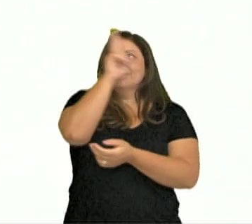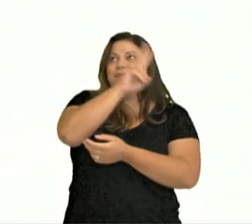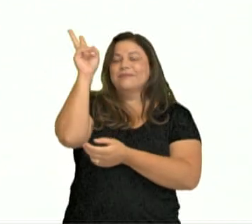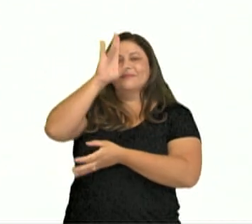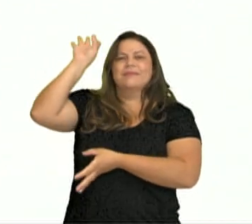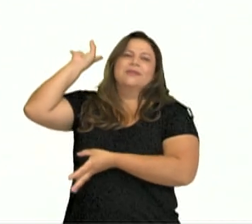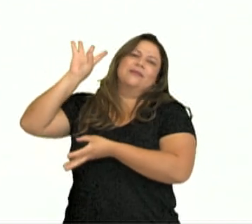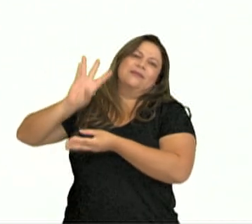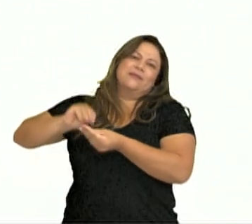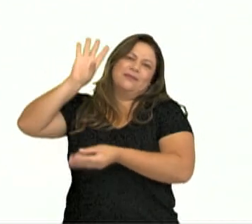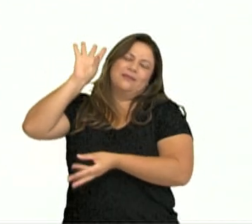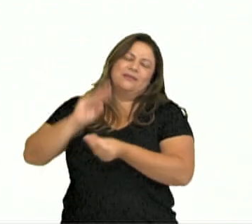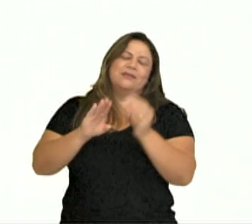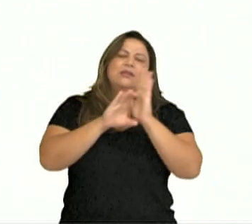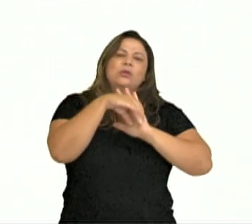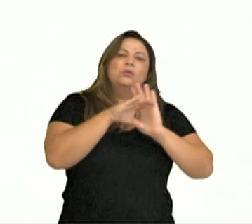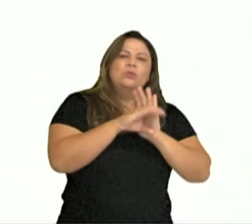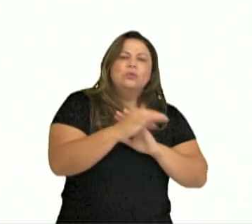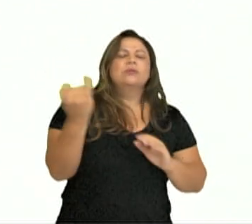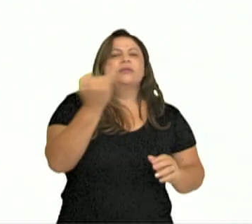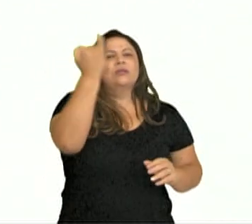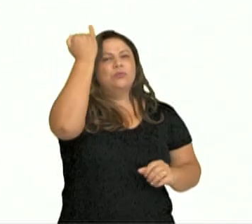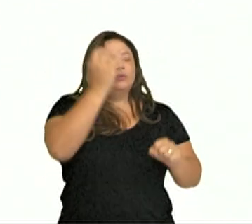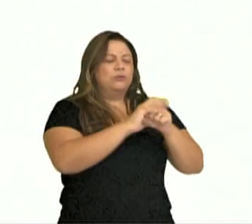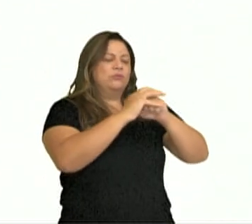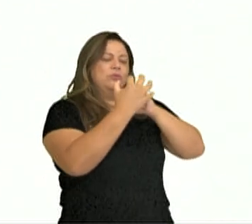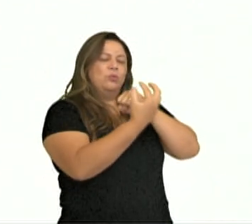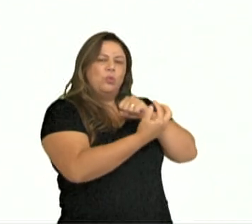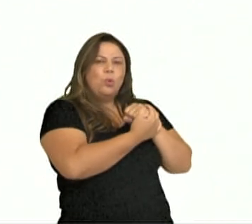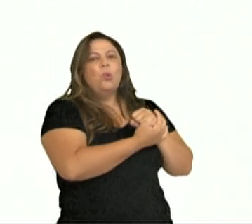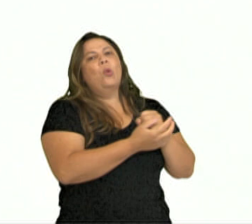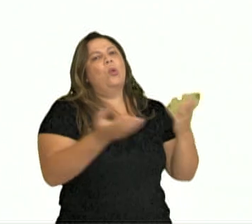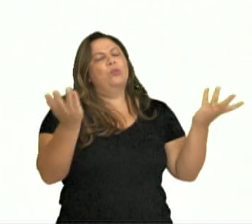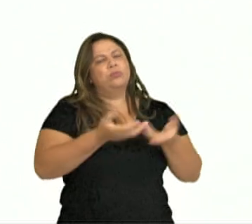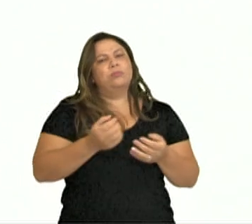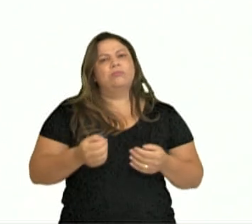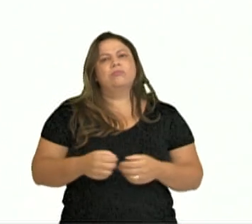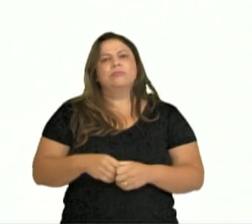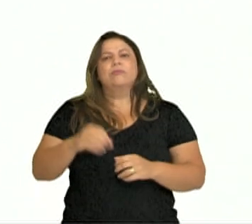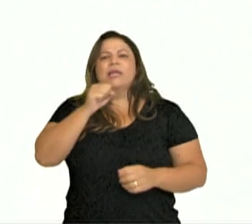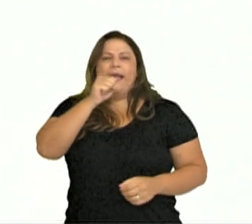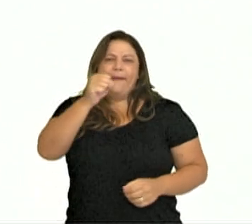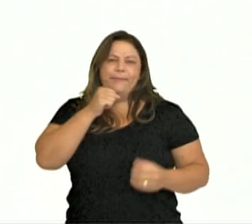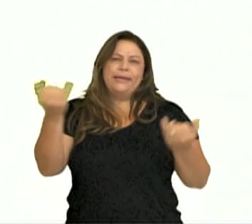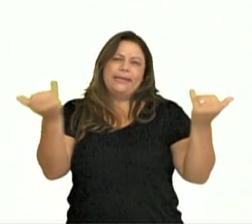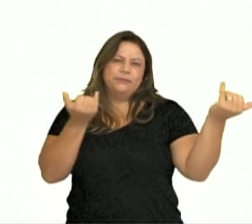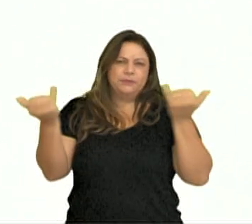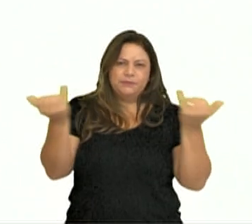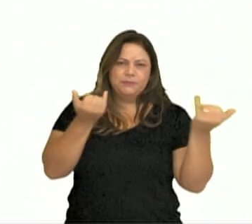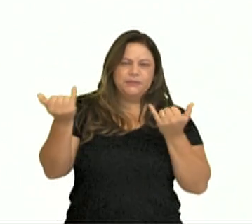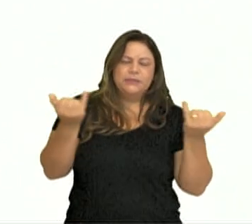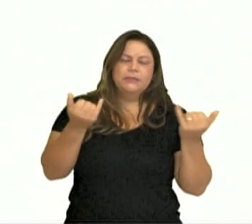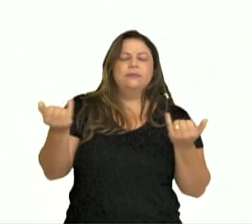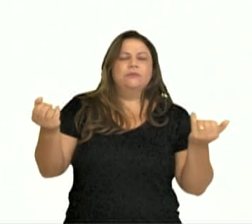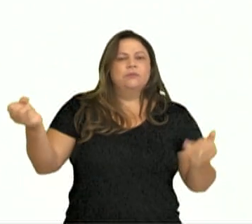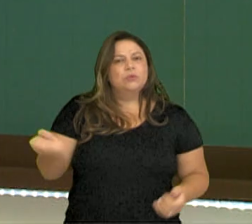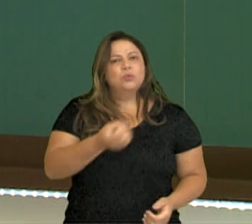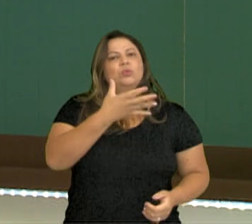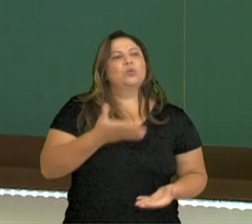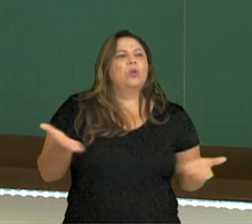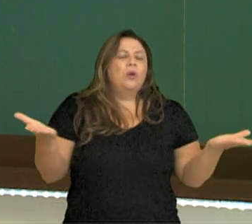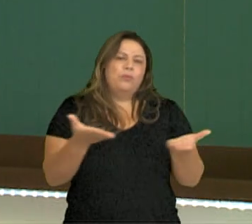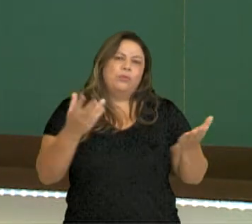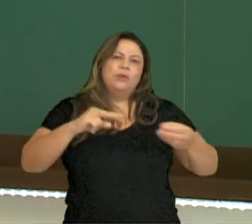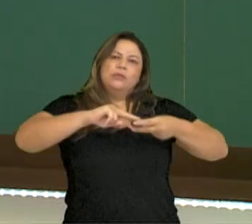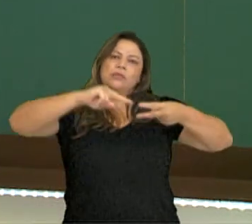revisada nesses conceitos importantes do coronavírus, falou, né, de várias reportagens atuais sobre esse vírus. Então, a gente falou da genética